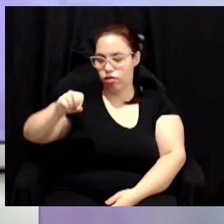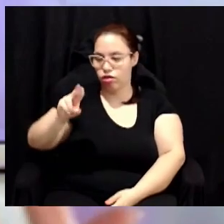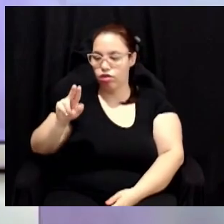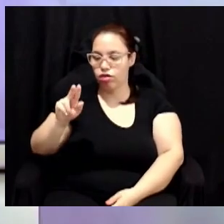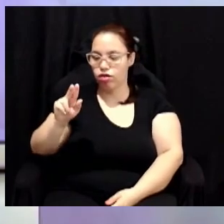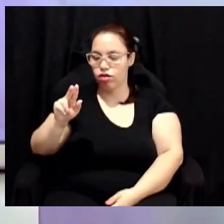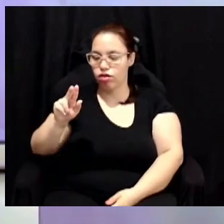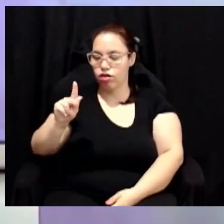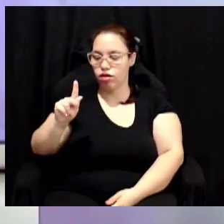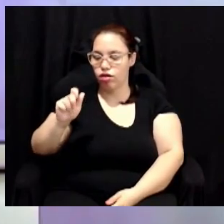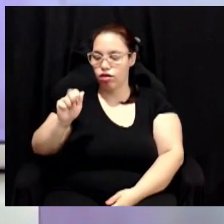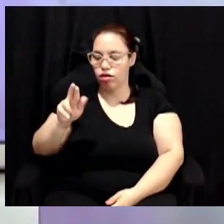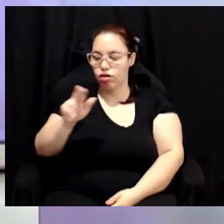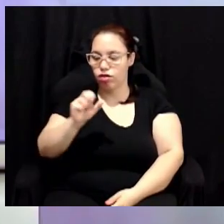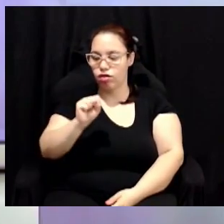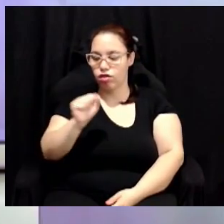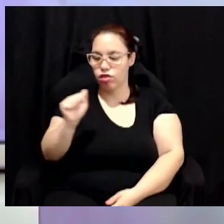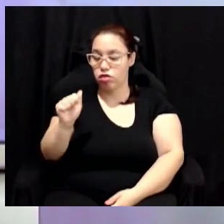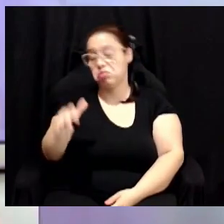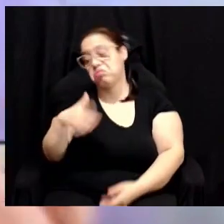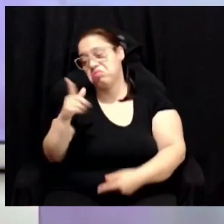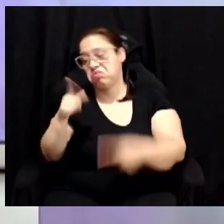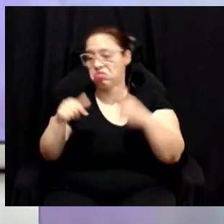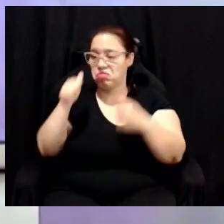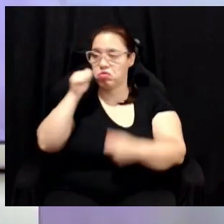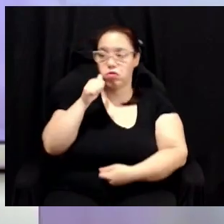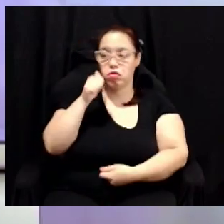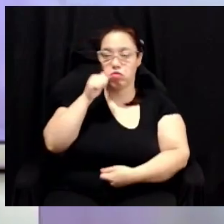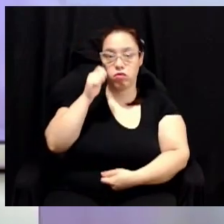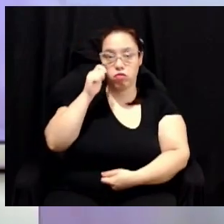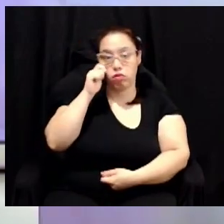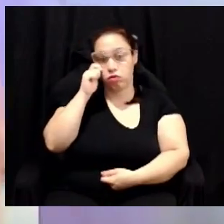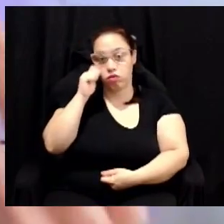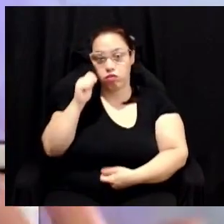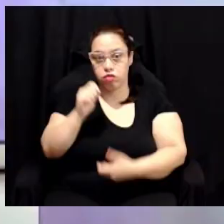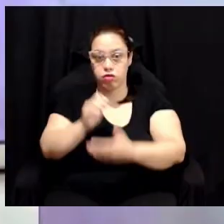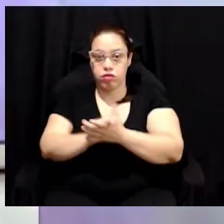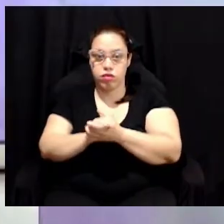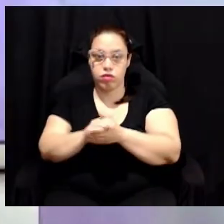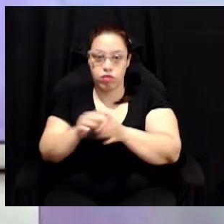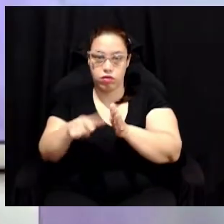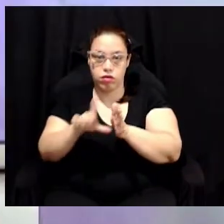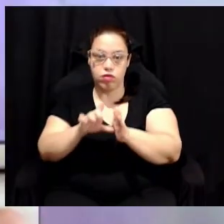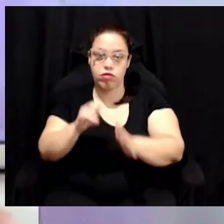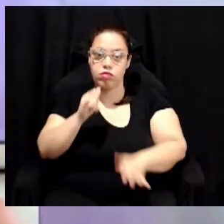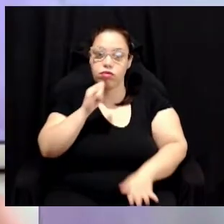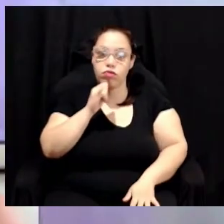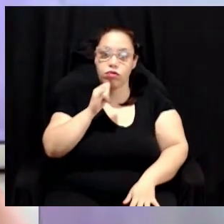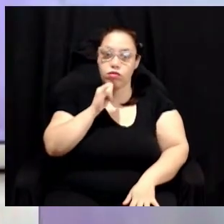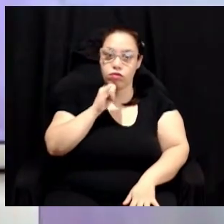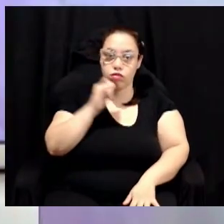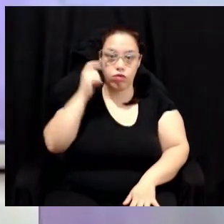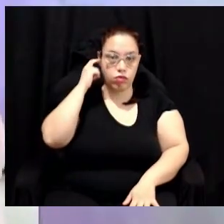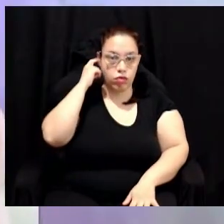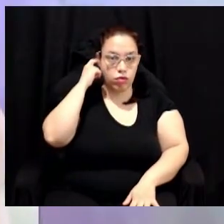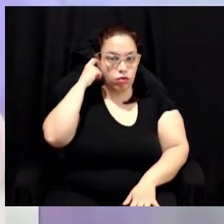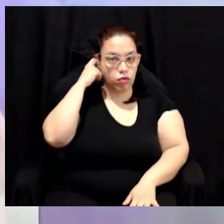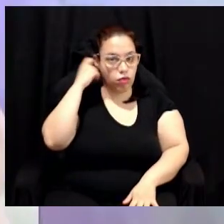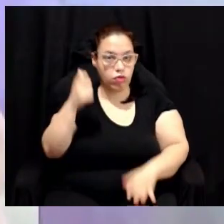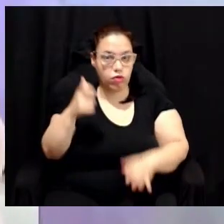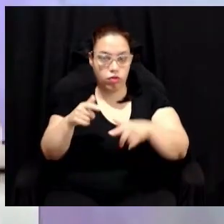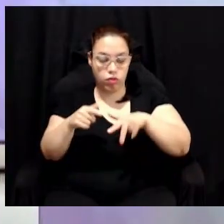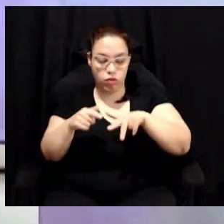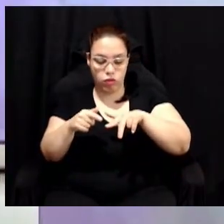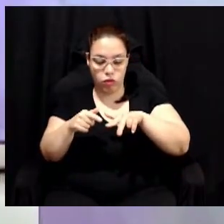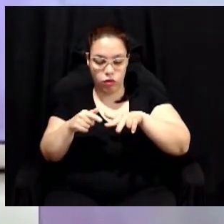Claro que isso é muito relativo de mulher para mulher. Algumas mulheres pode ser ainda mais cedo, por exemplo, se retirou o útero